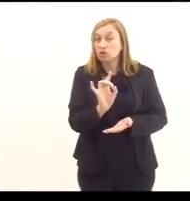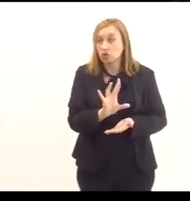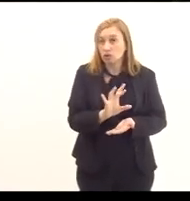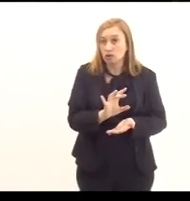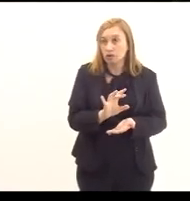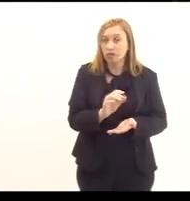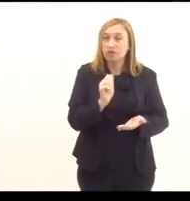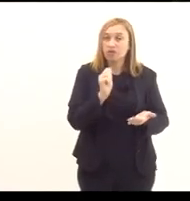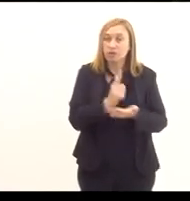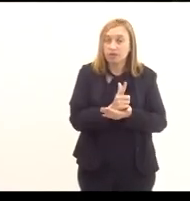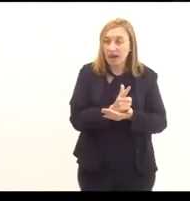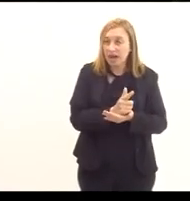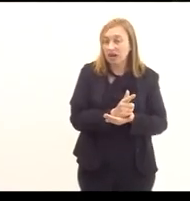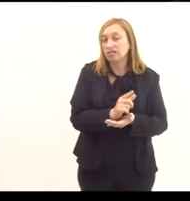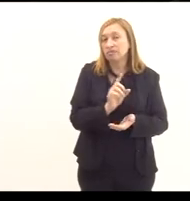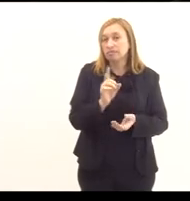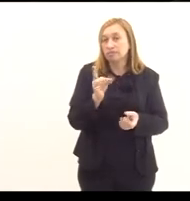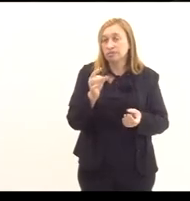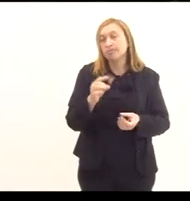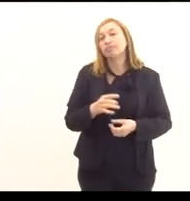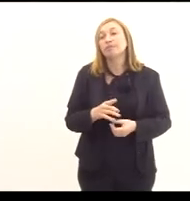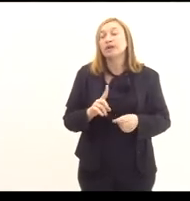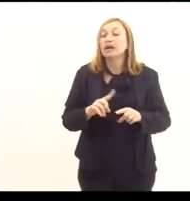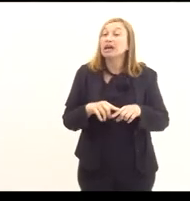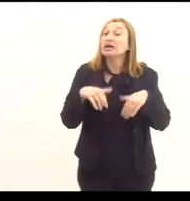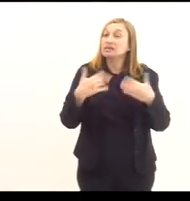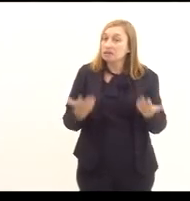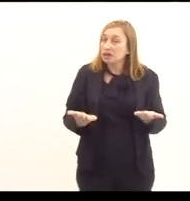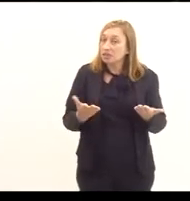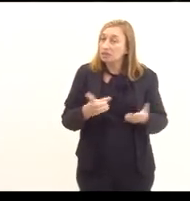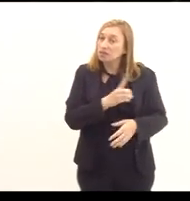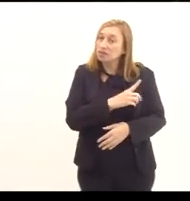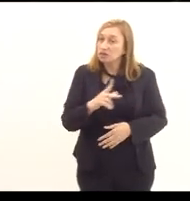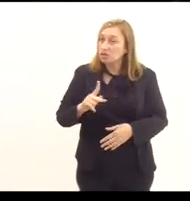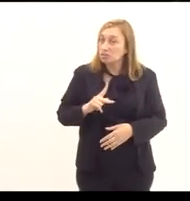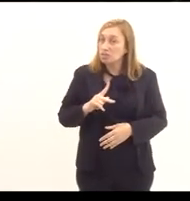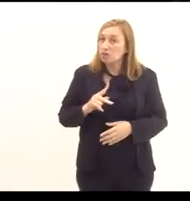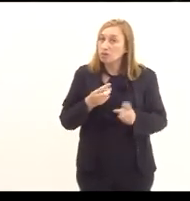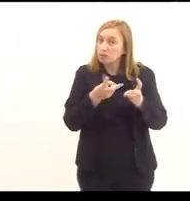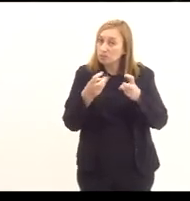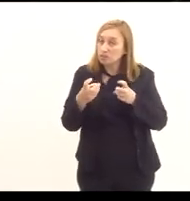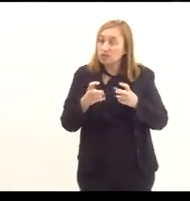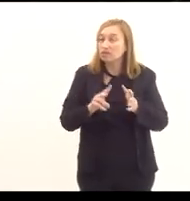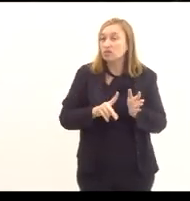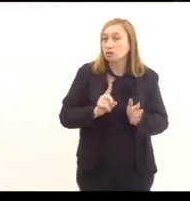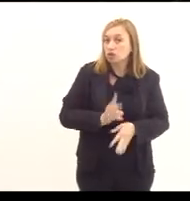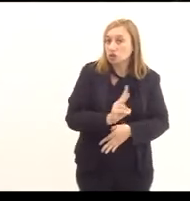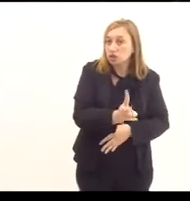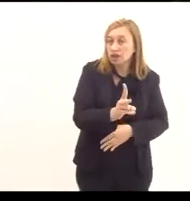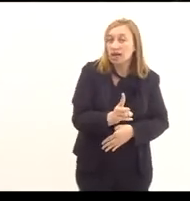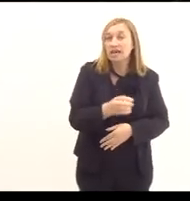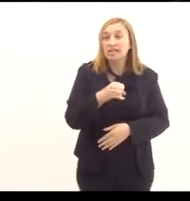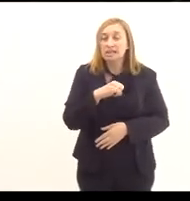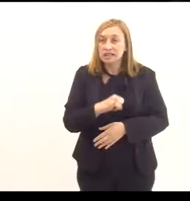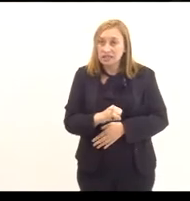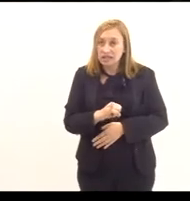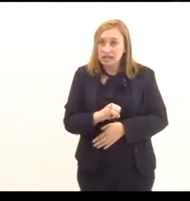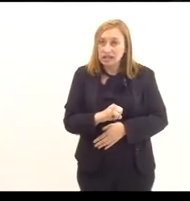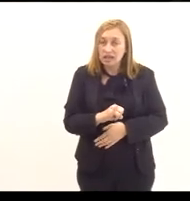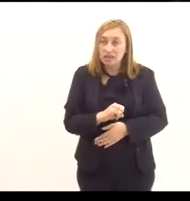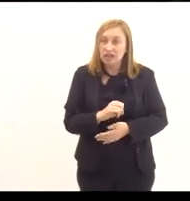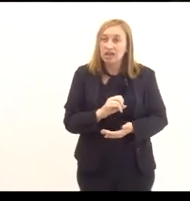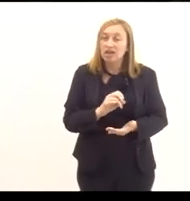bom e que foi pau complementar etc então assim a defensoria vai continuar observando se efetivamente